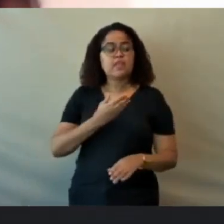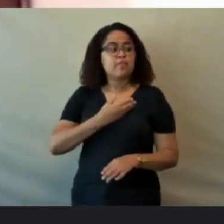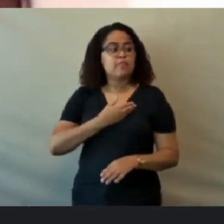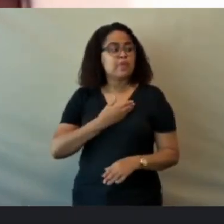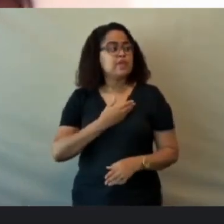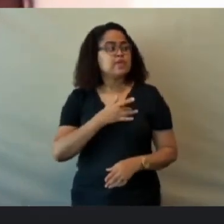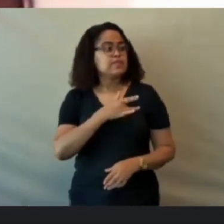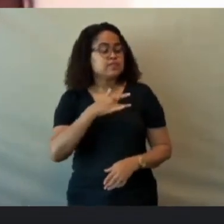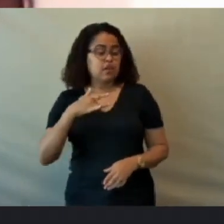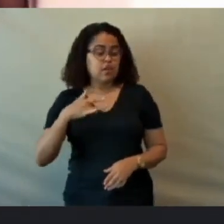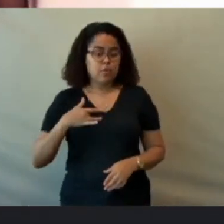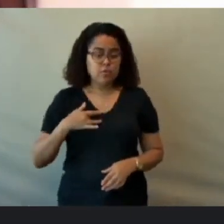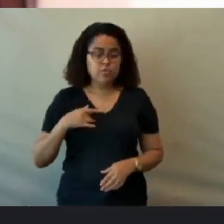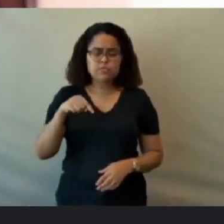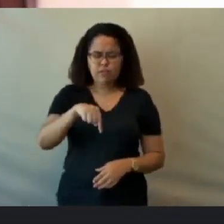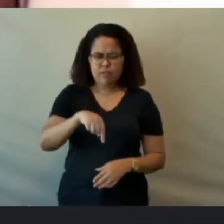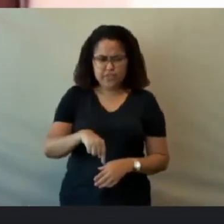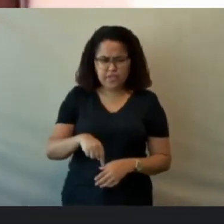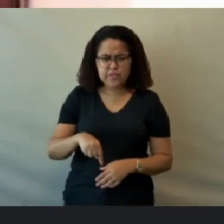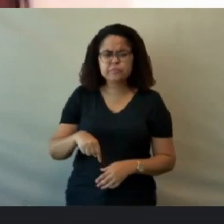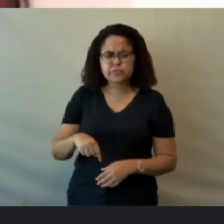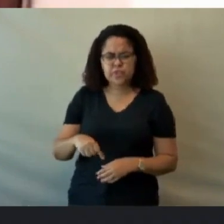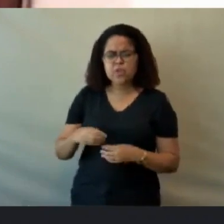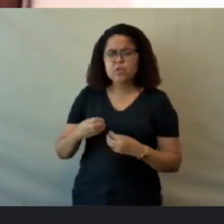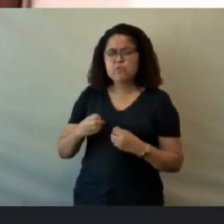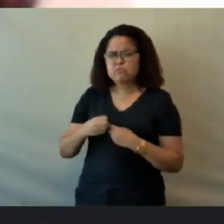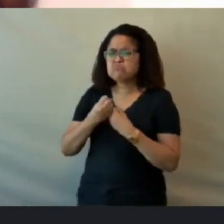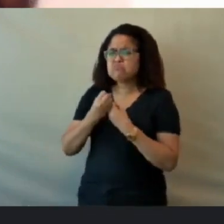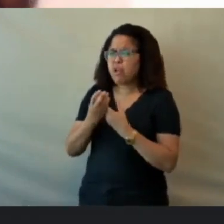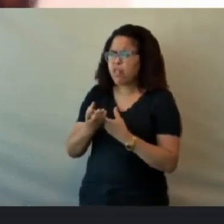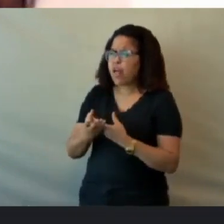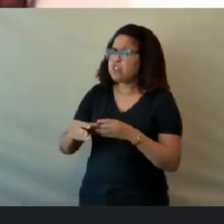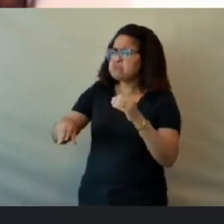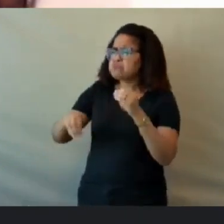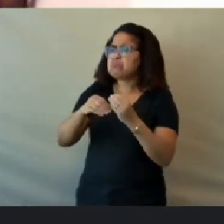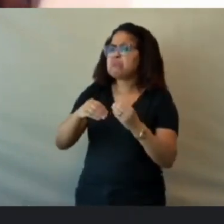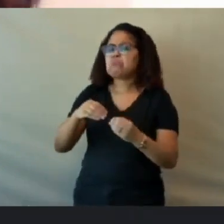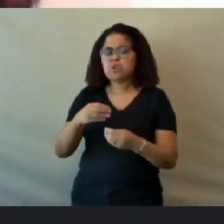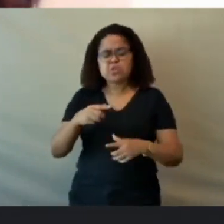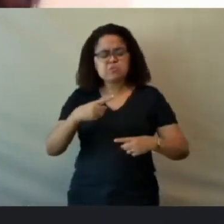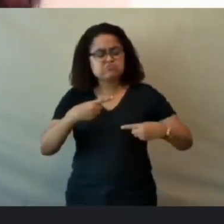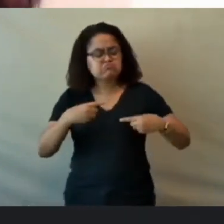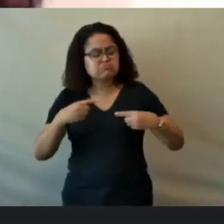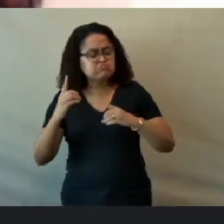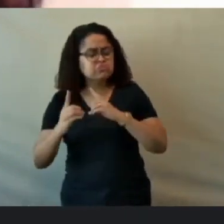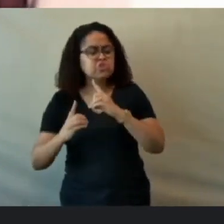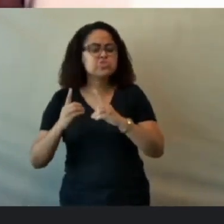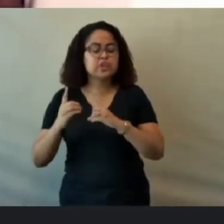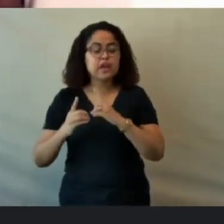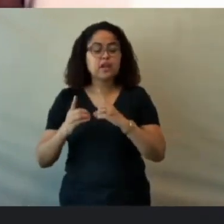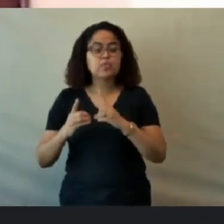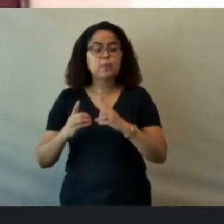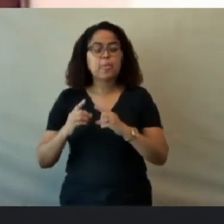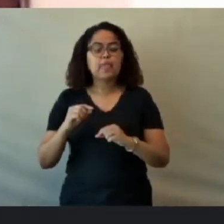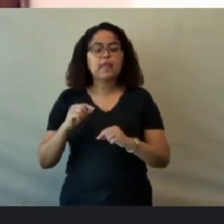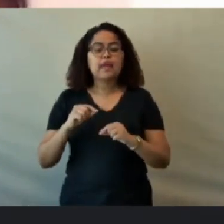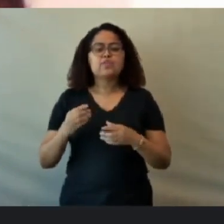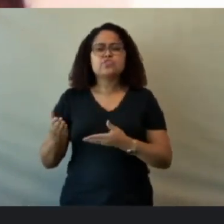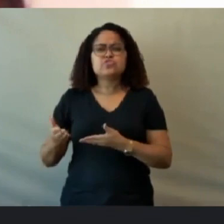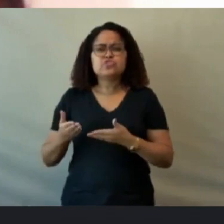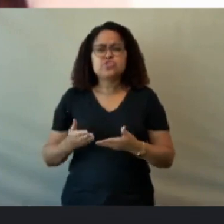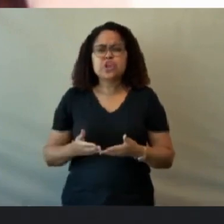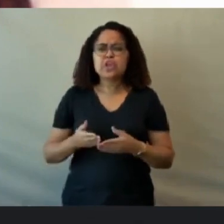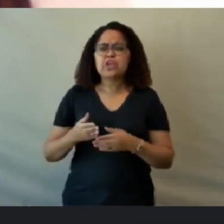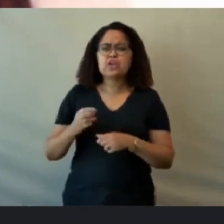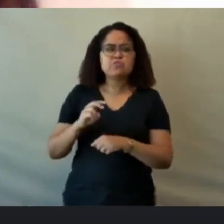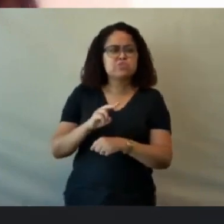com certeza, vão contribuir muito nesse diálogo, então a gente chega com essa oferta, com esse cuidado, levando ali